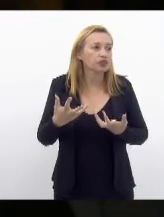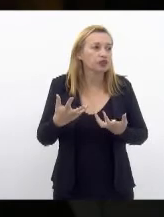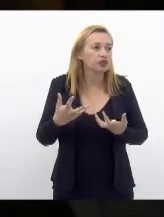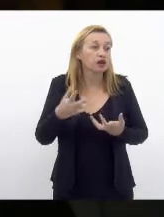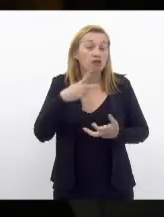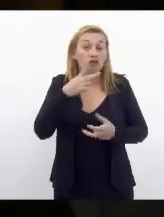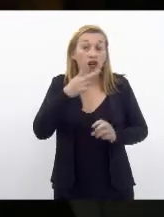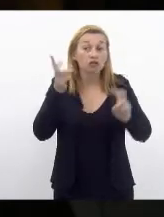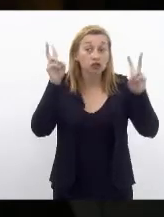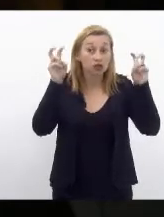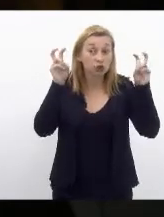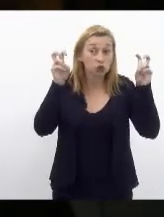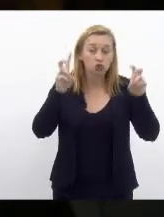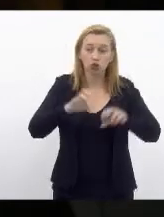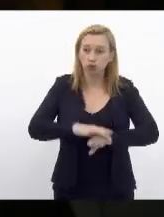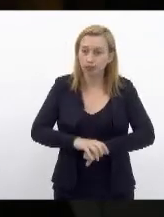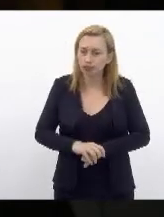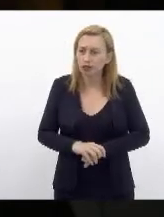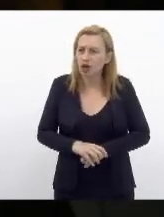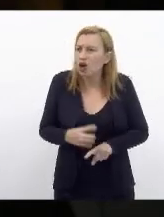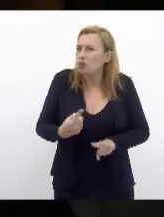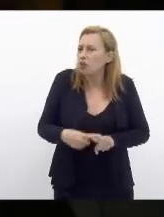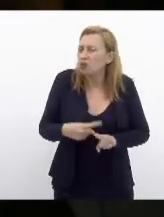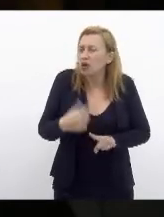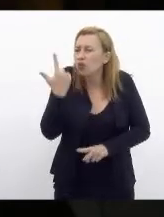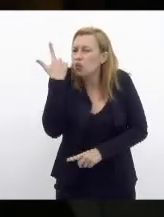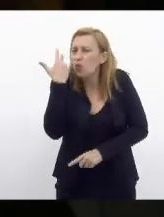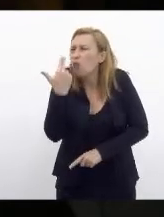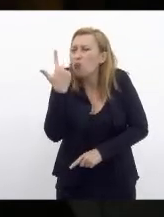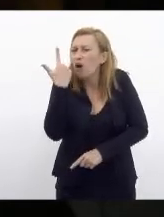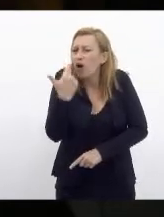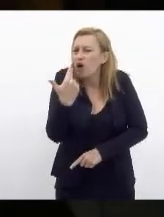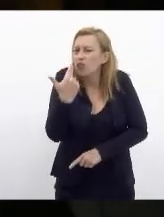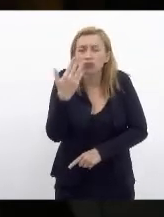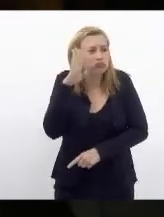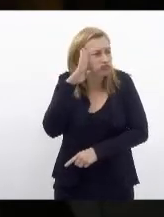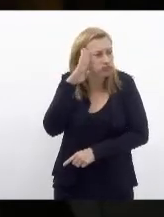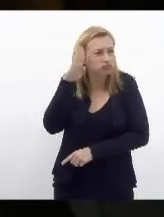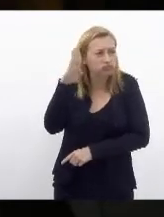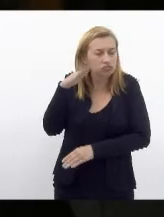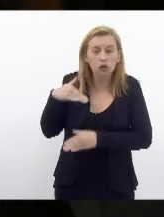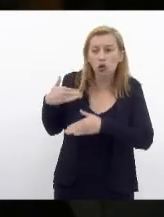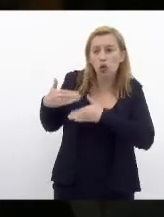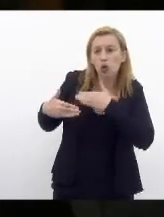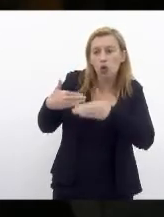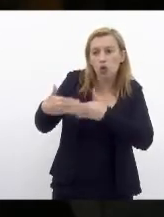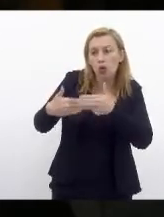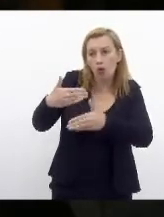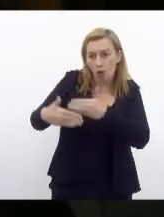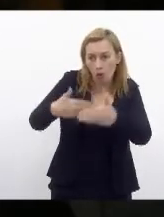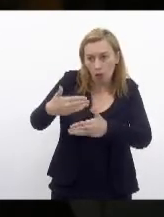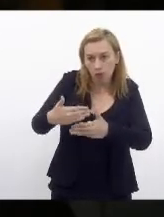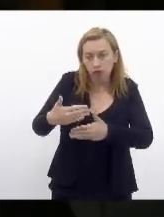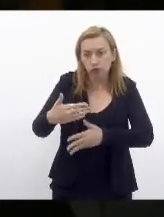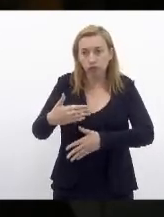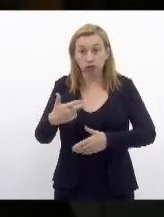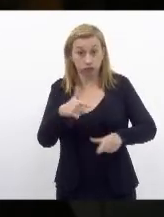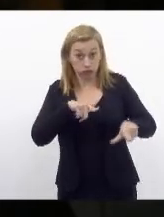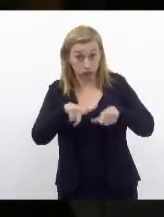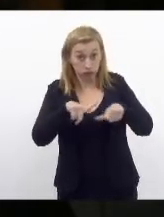essa questão, porque é muito comum, principalmente ao longo desse